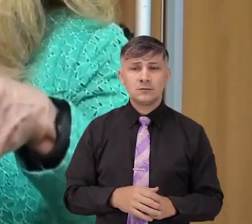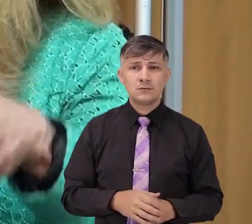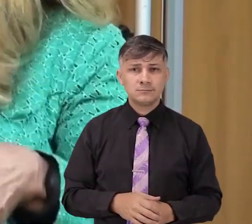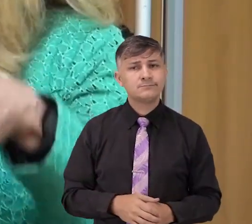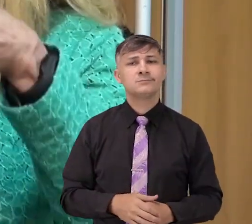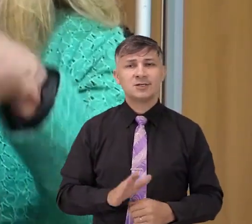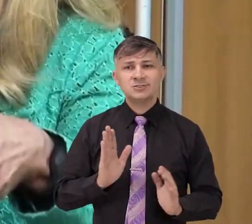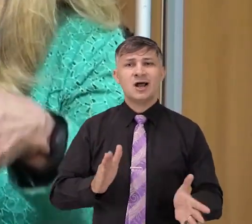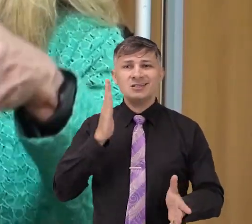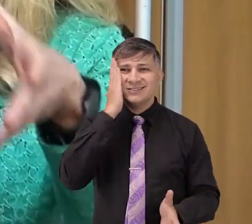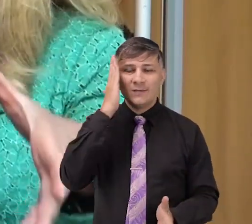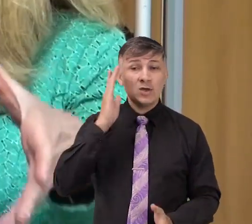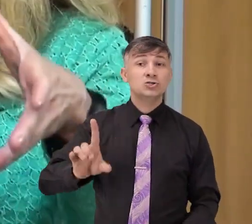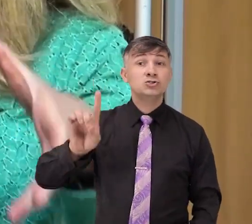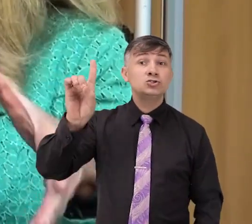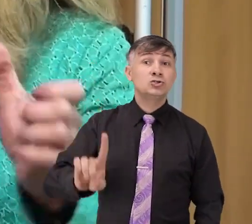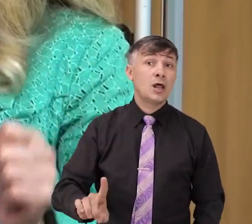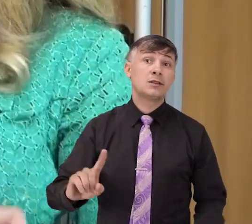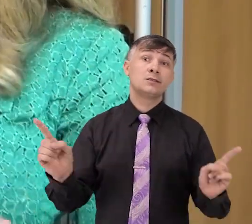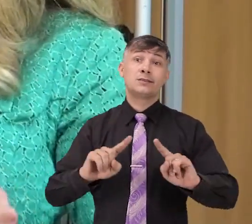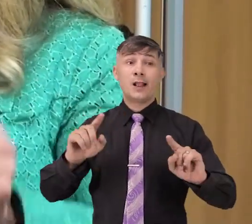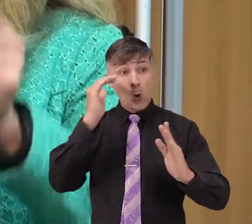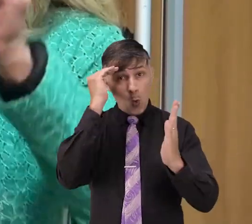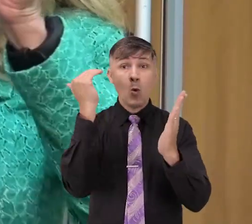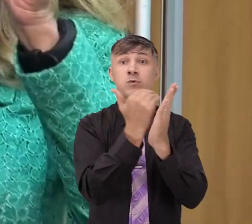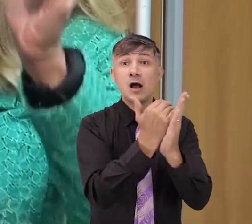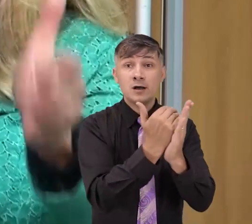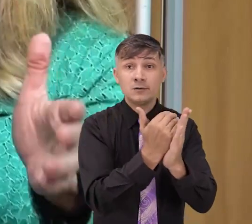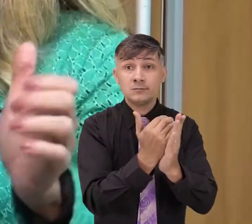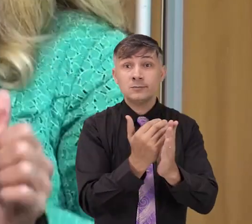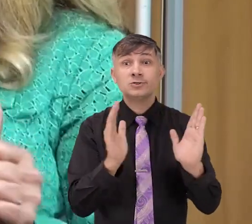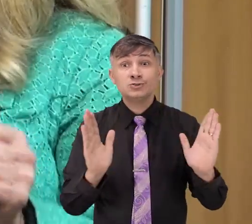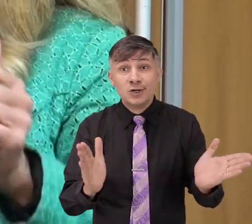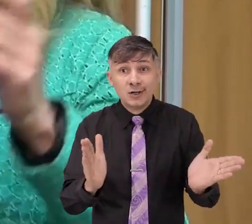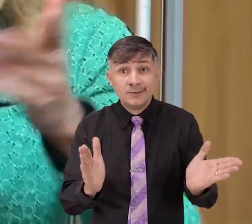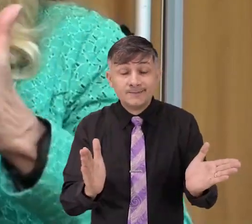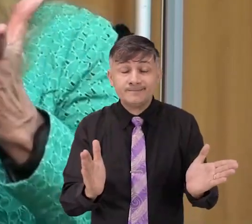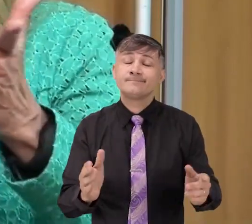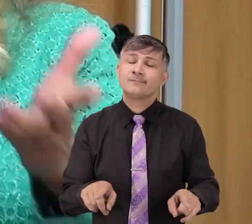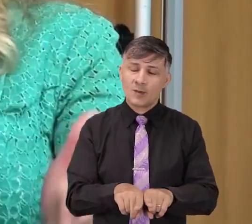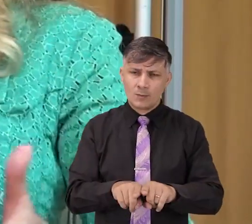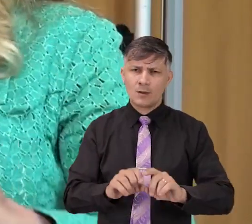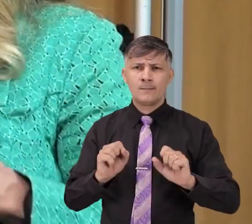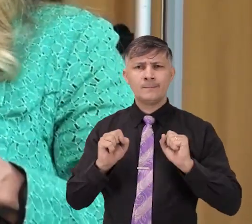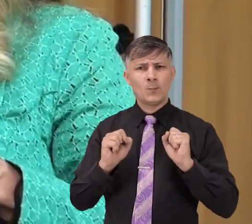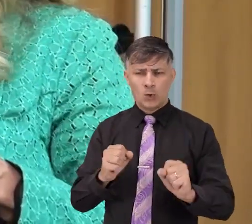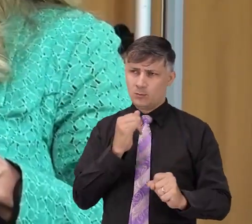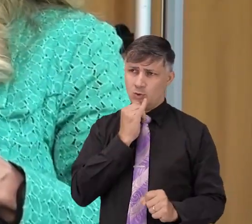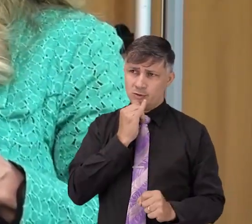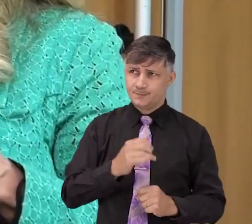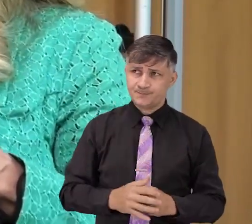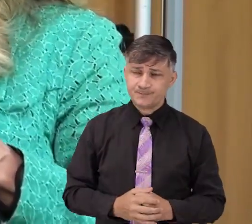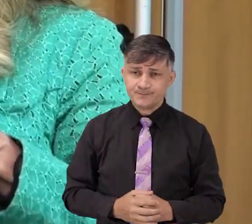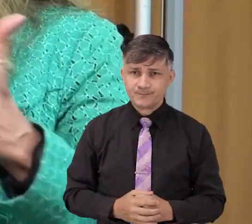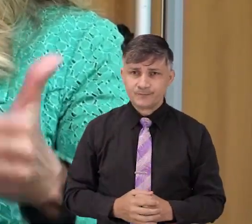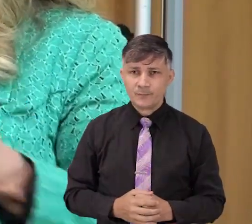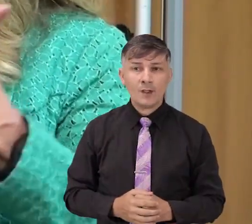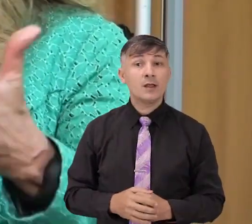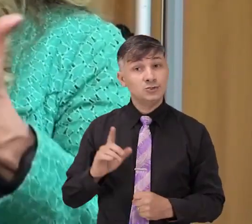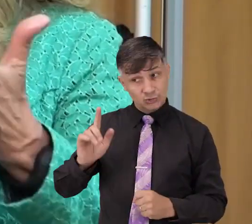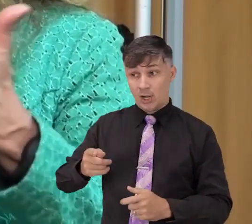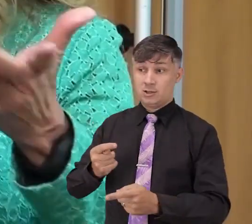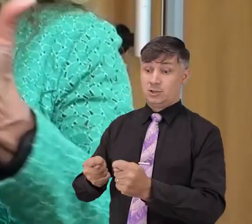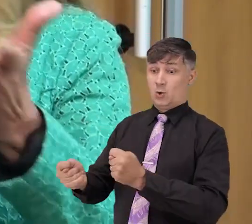ele saber que aquele direito não foi observado e que ele pode, seja pela via, né,